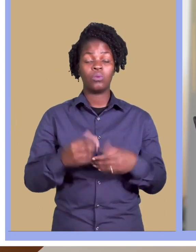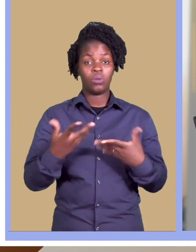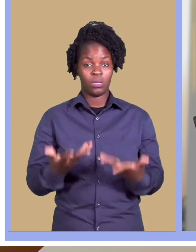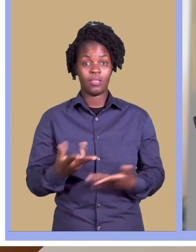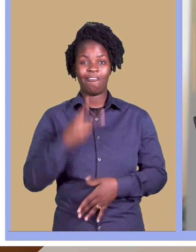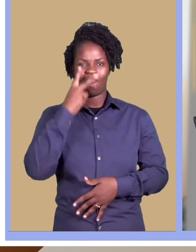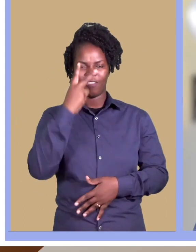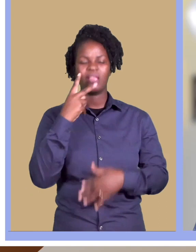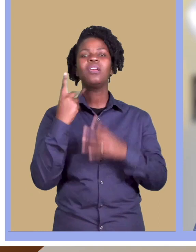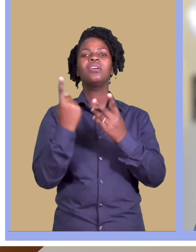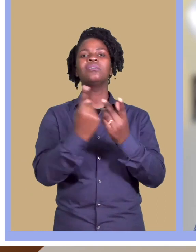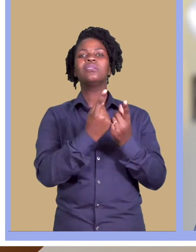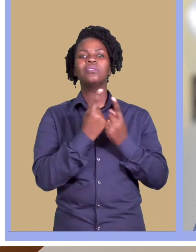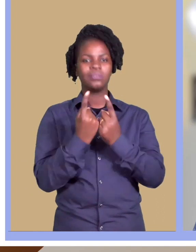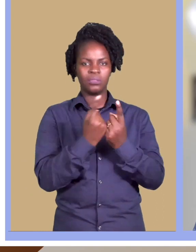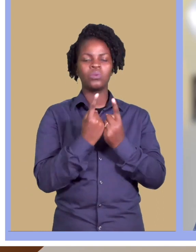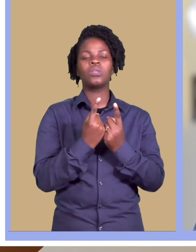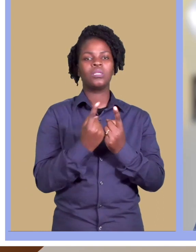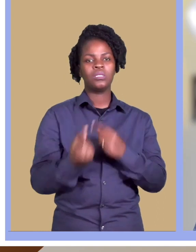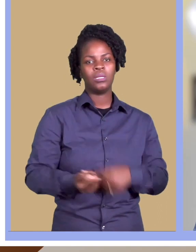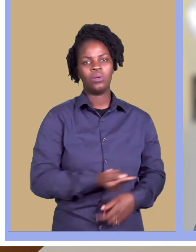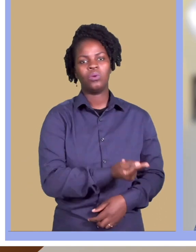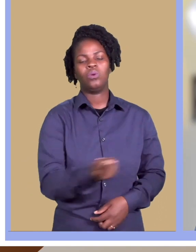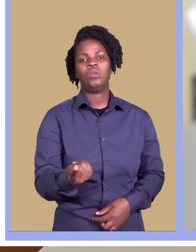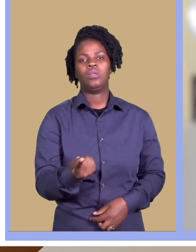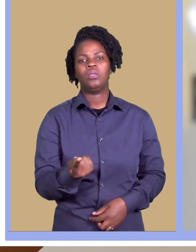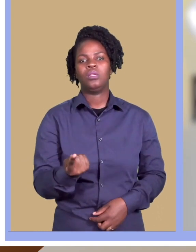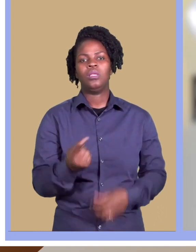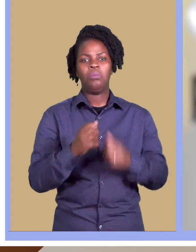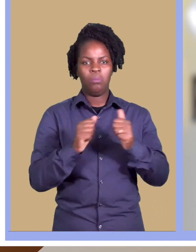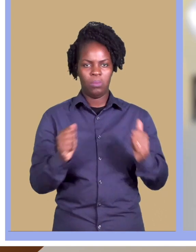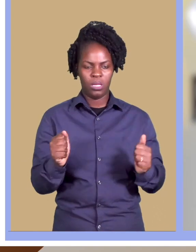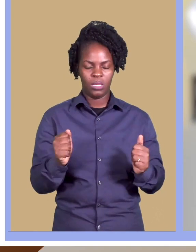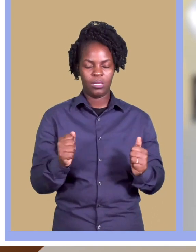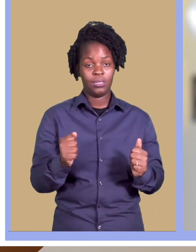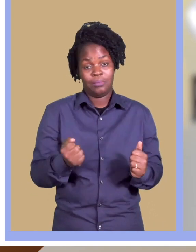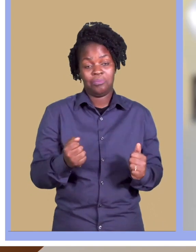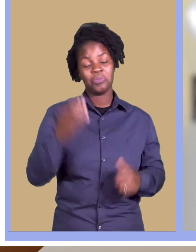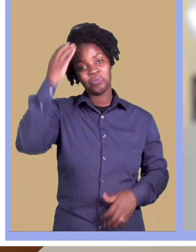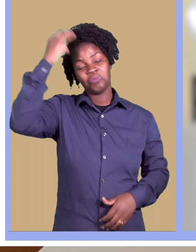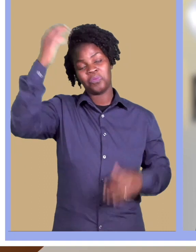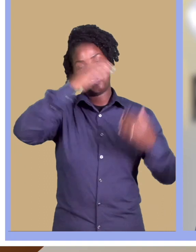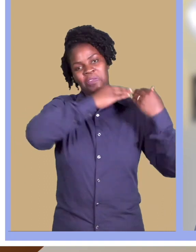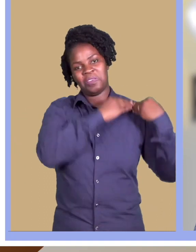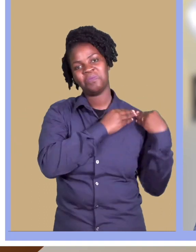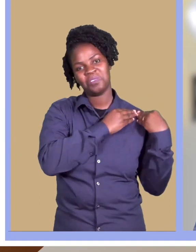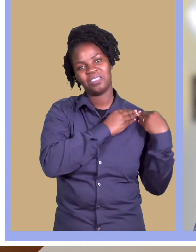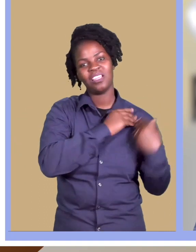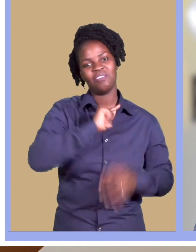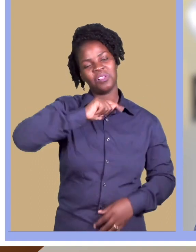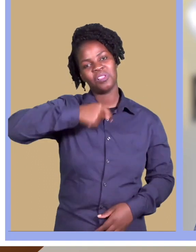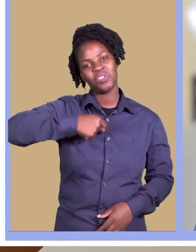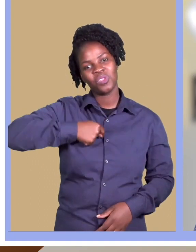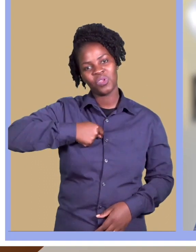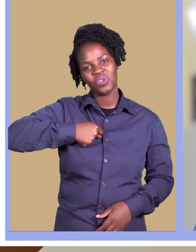esses aspectos, né? Mas essa parte cabe mesmo ao governo, mas nós não estamos a olhar para esses